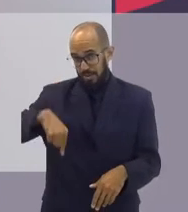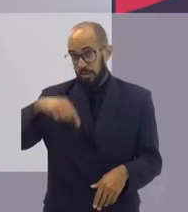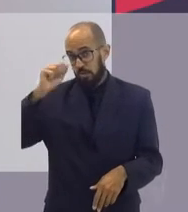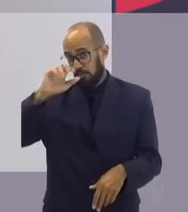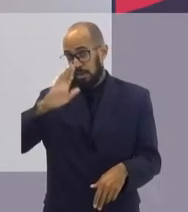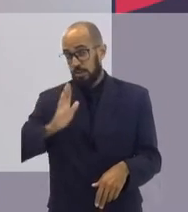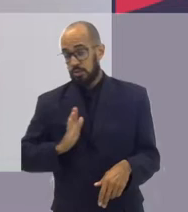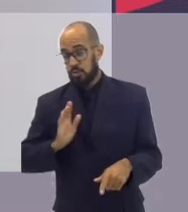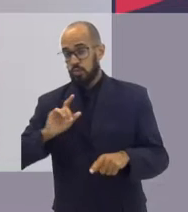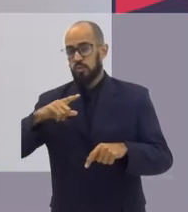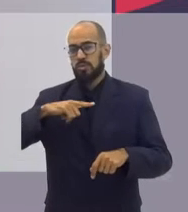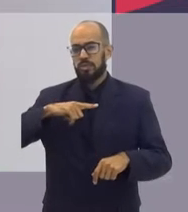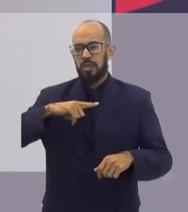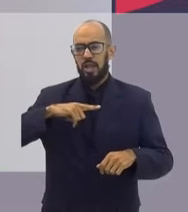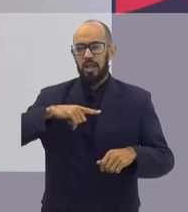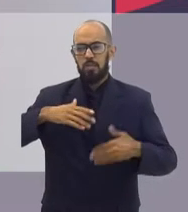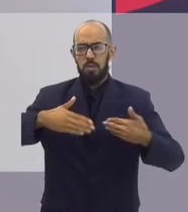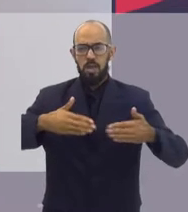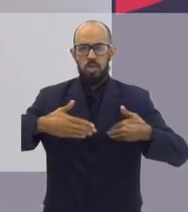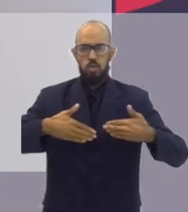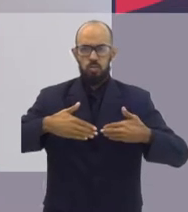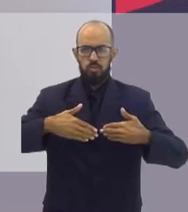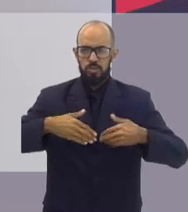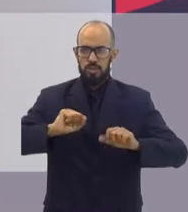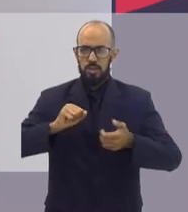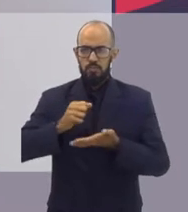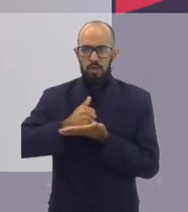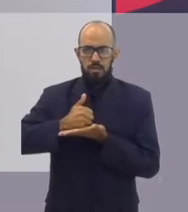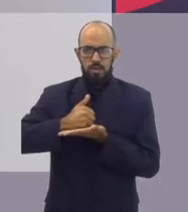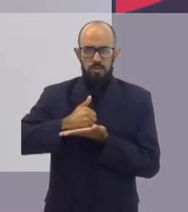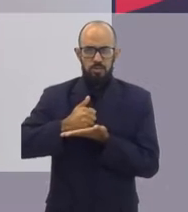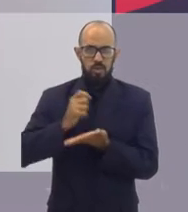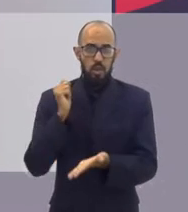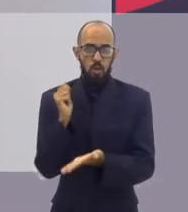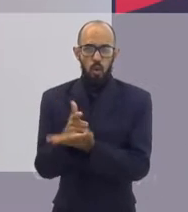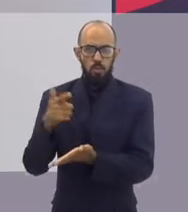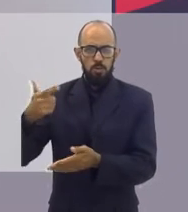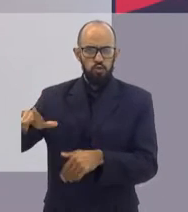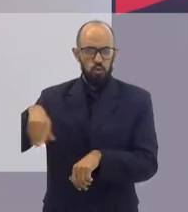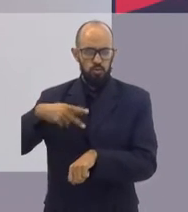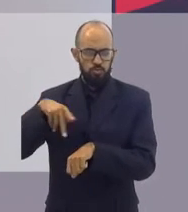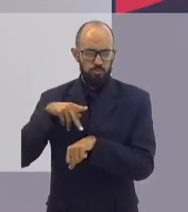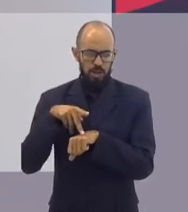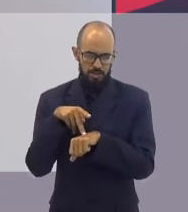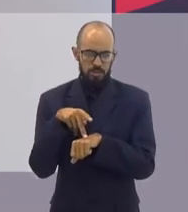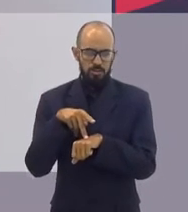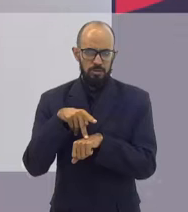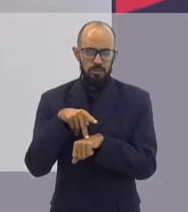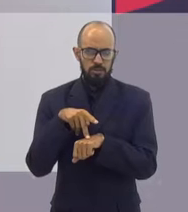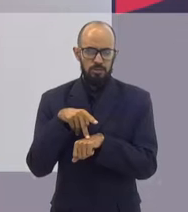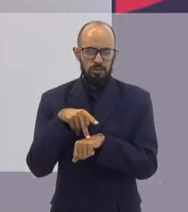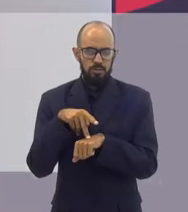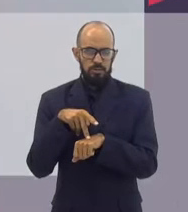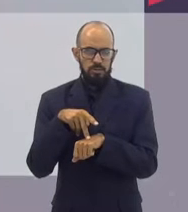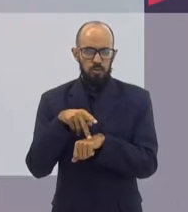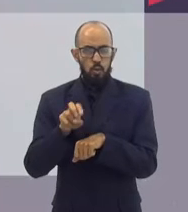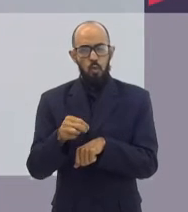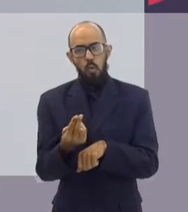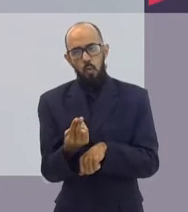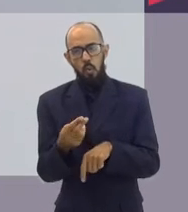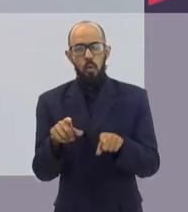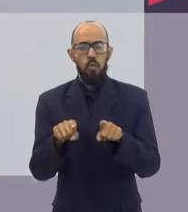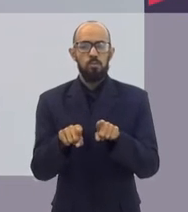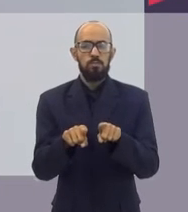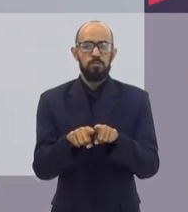Brasil, o Brasil historicamente tem uma indústria farmacêutica que importa de fora os medicamentos para as multinacionais, né? Ou